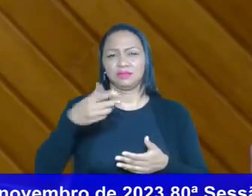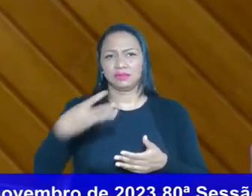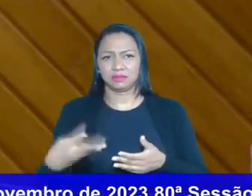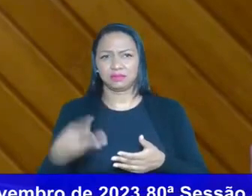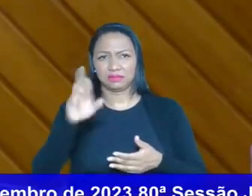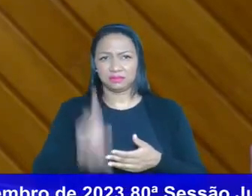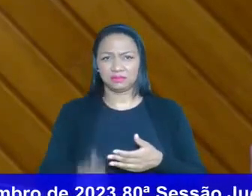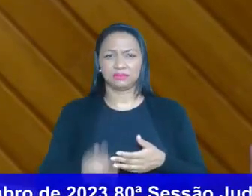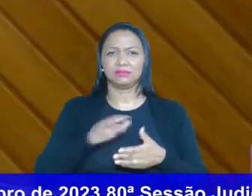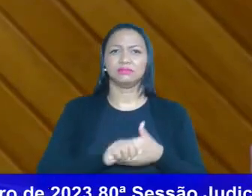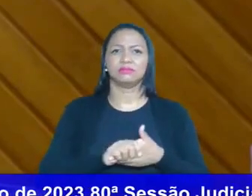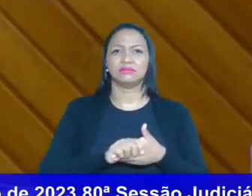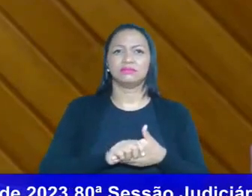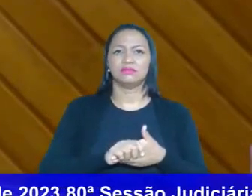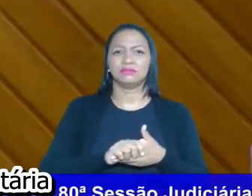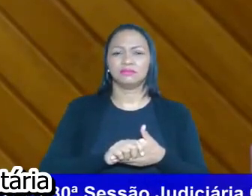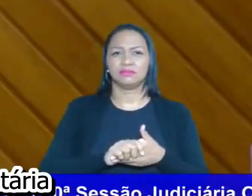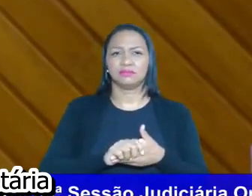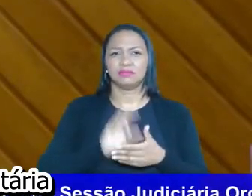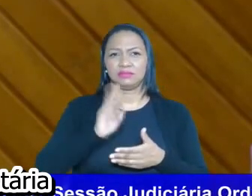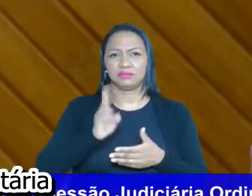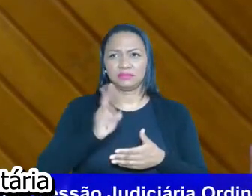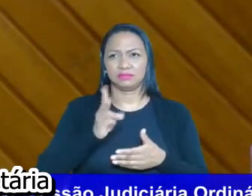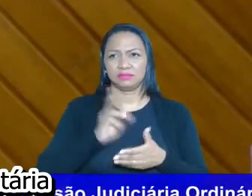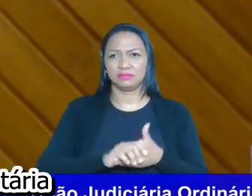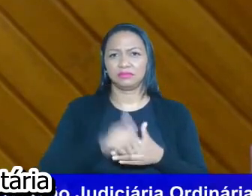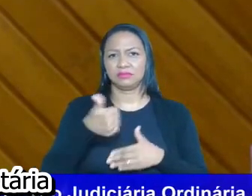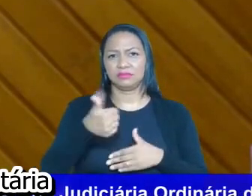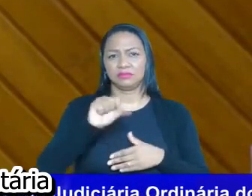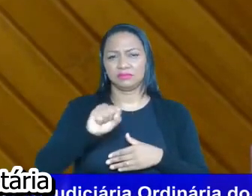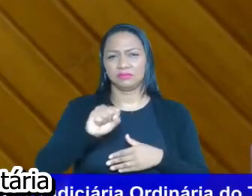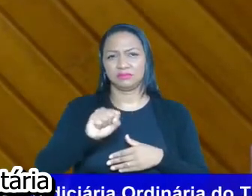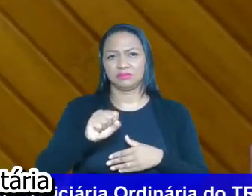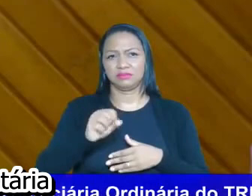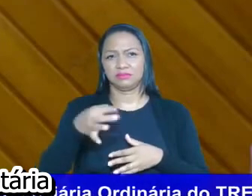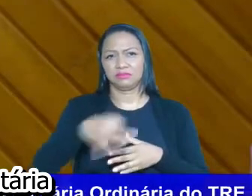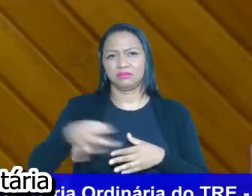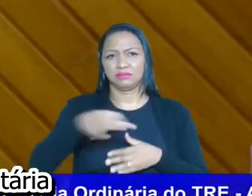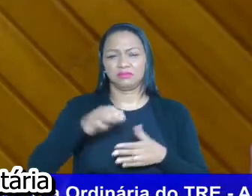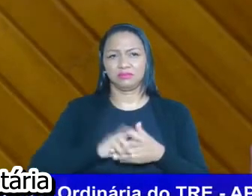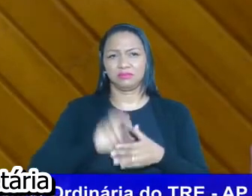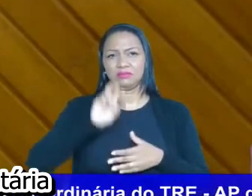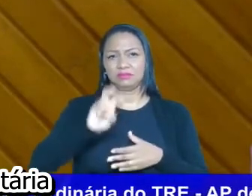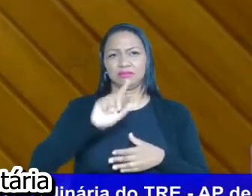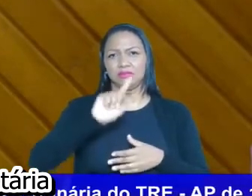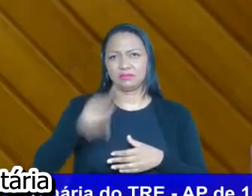403,76, com a cobrança de R$ 2,18 de correção monetária, R$